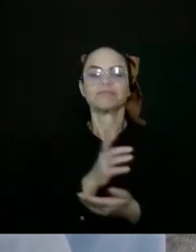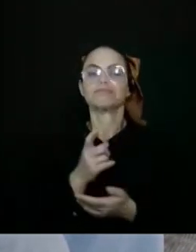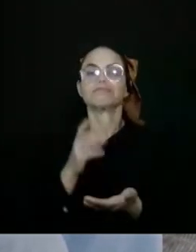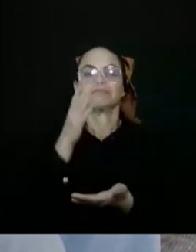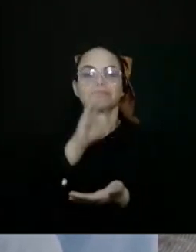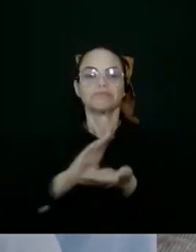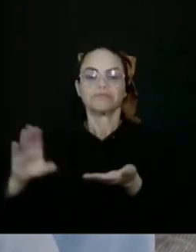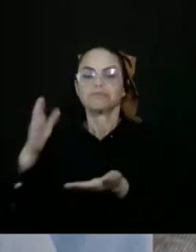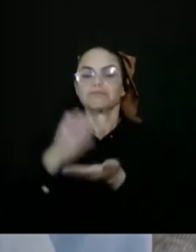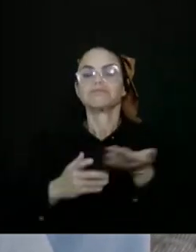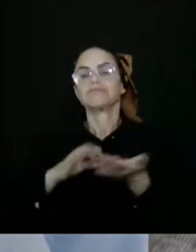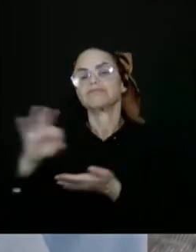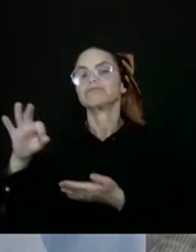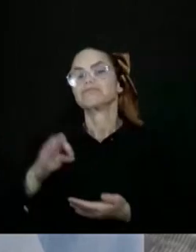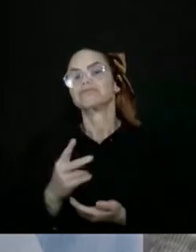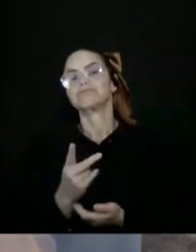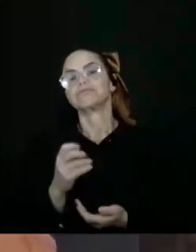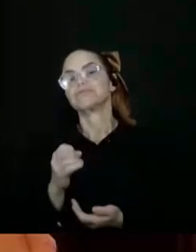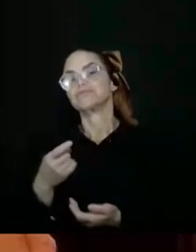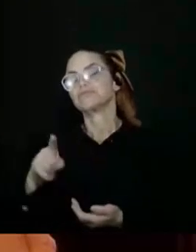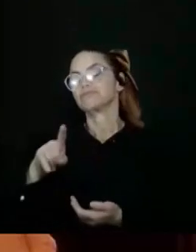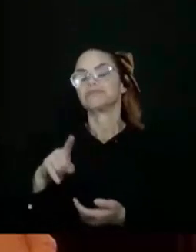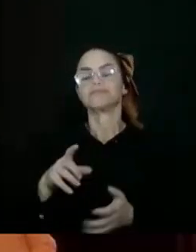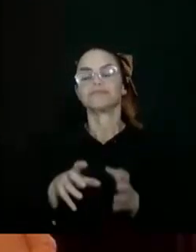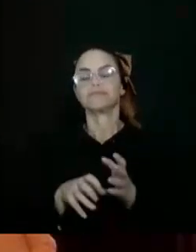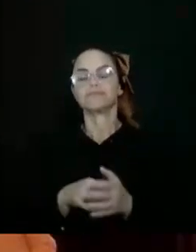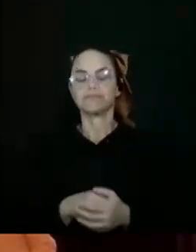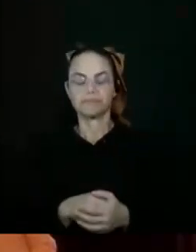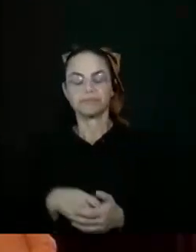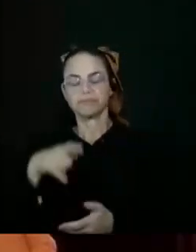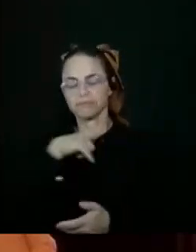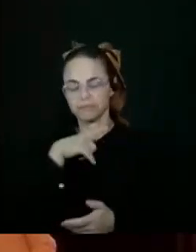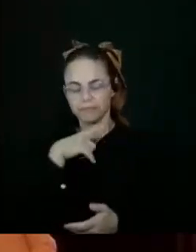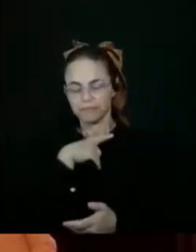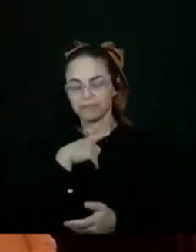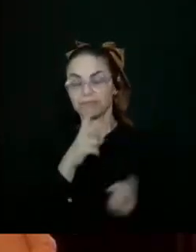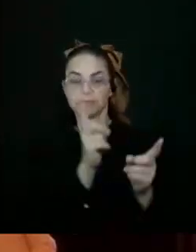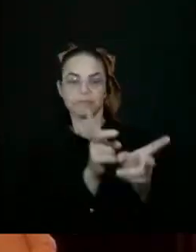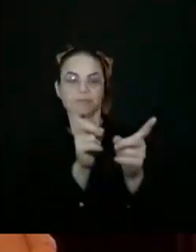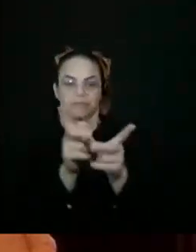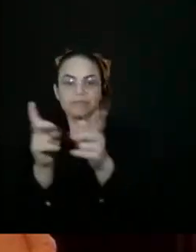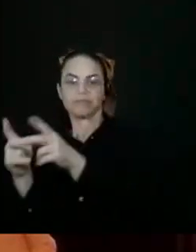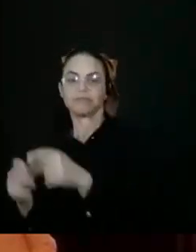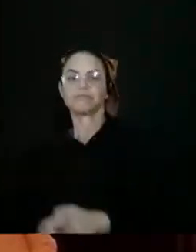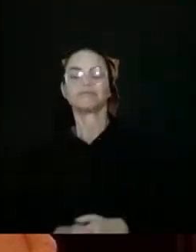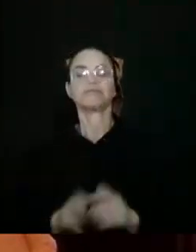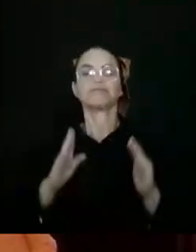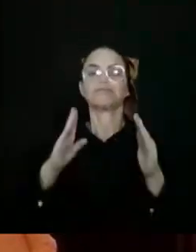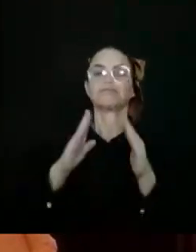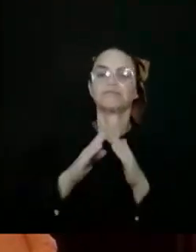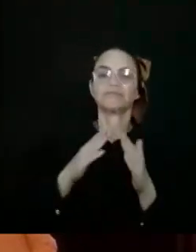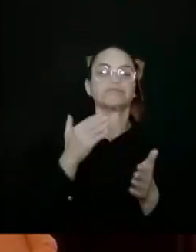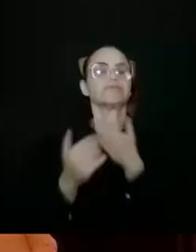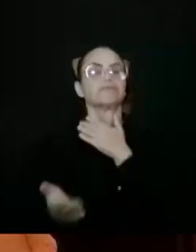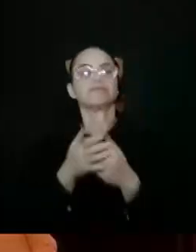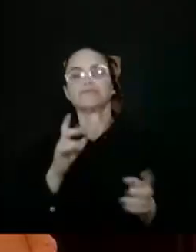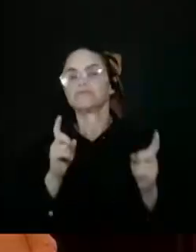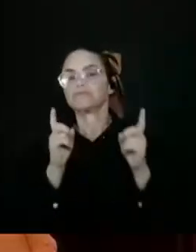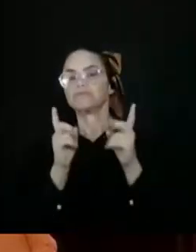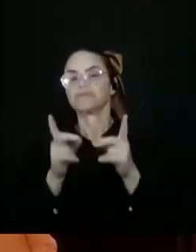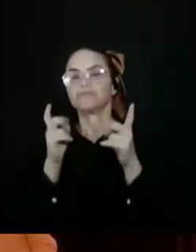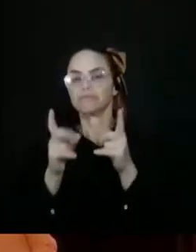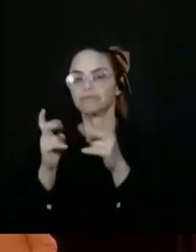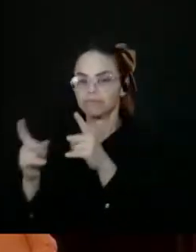R$20 mil em aplicações, quem teve vendas de imóveis ou qualquer coisa que vendeu